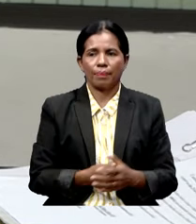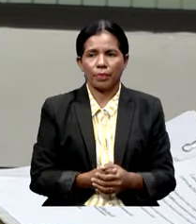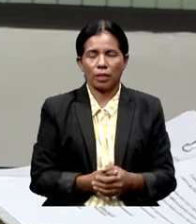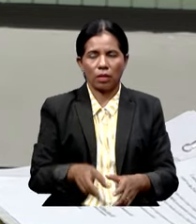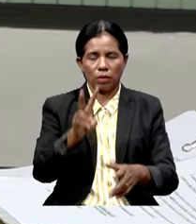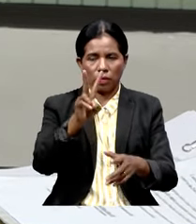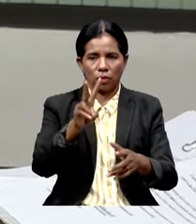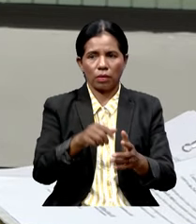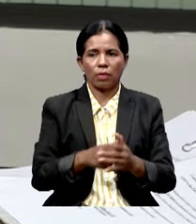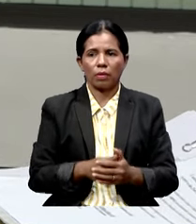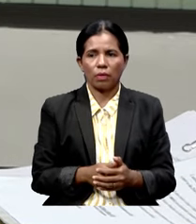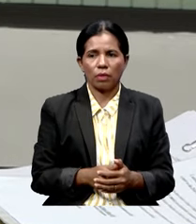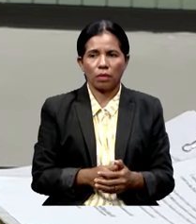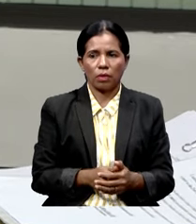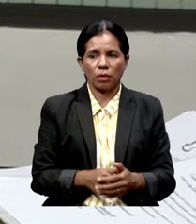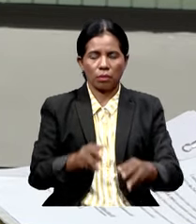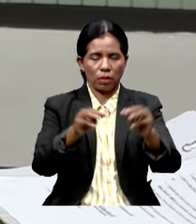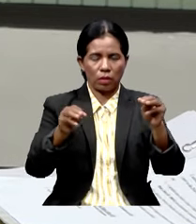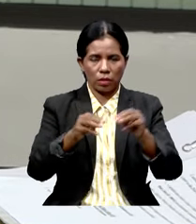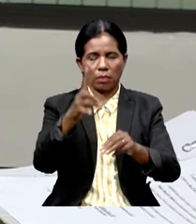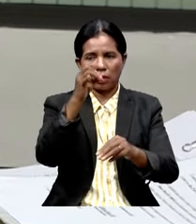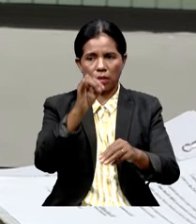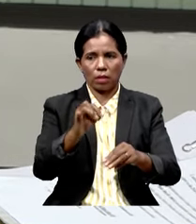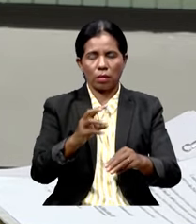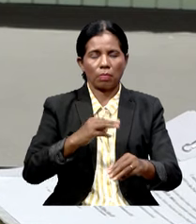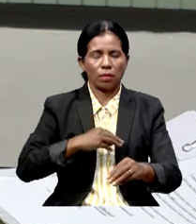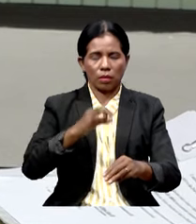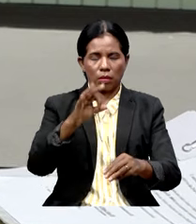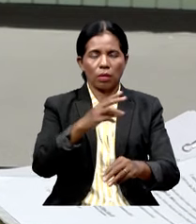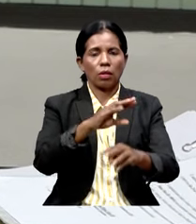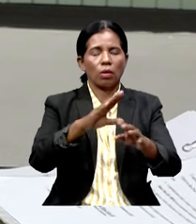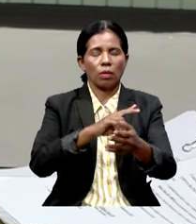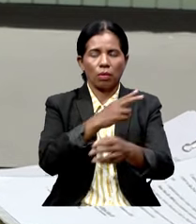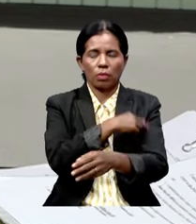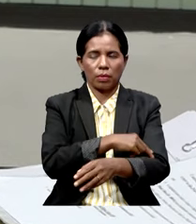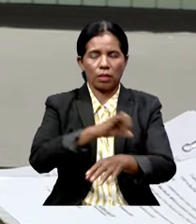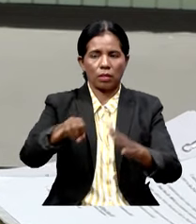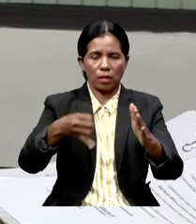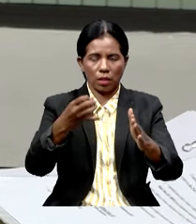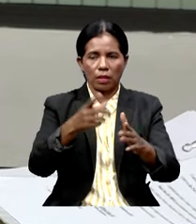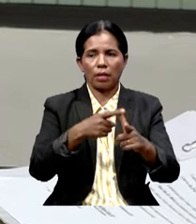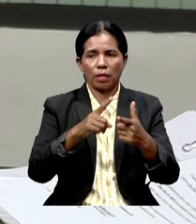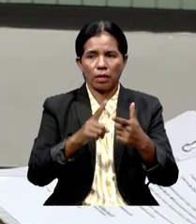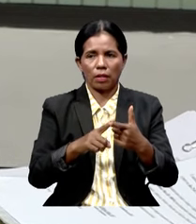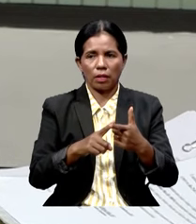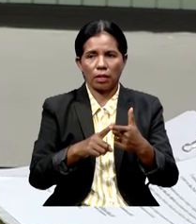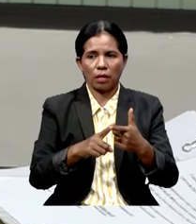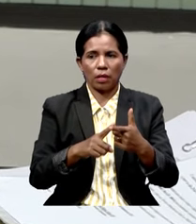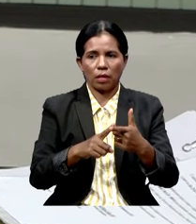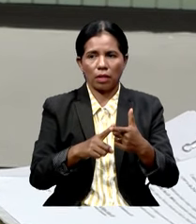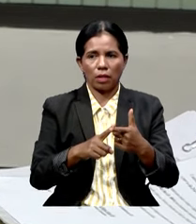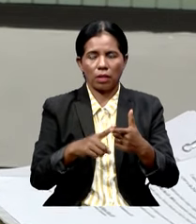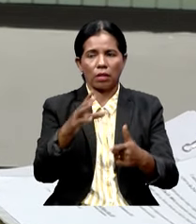rua, nas tolo o município dele. Município Manufarri Hospital Geral, e a Tumbalua, e a Boa Ventura